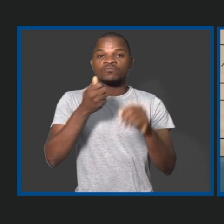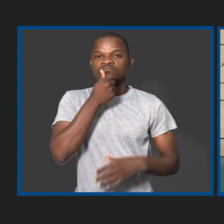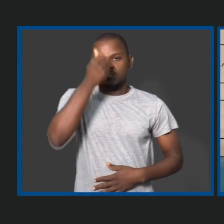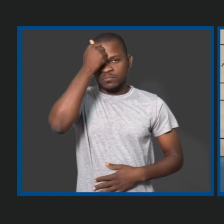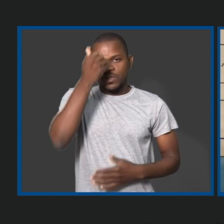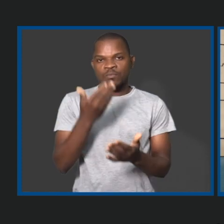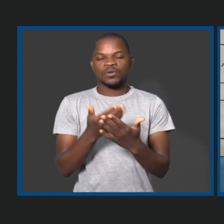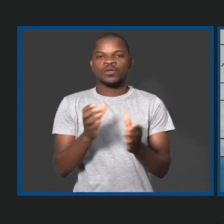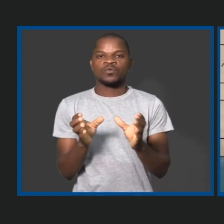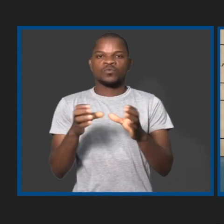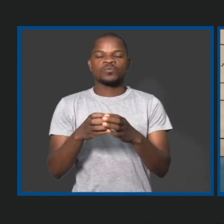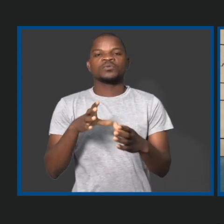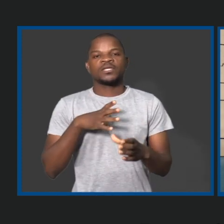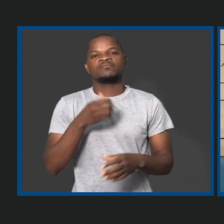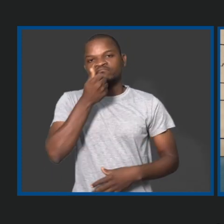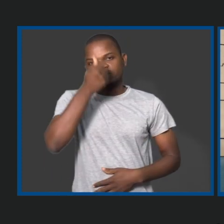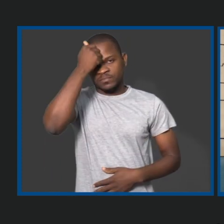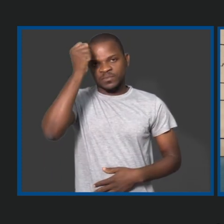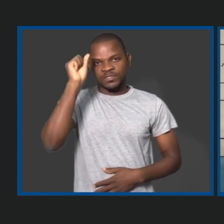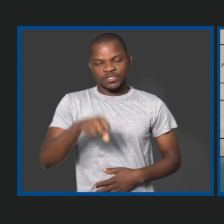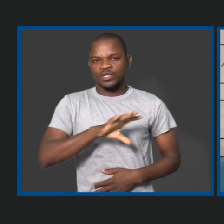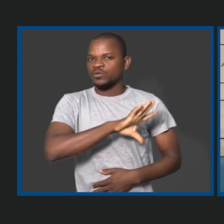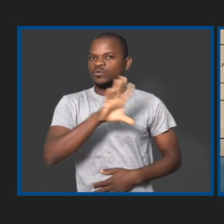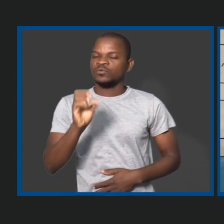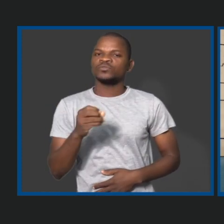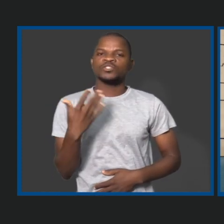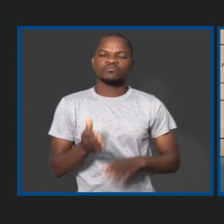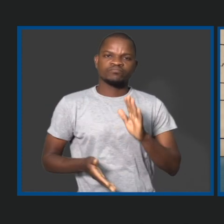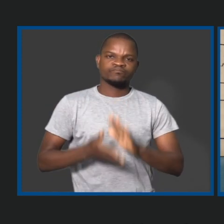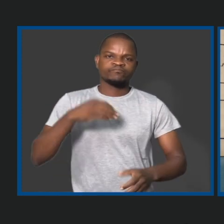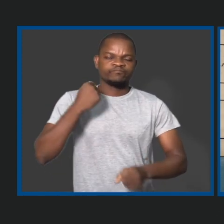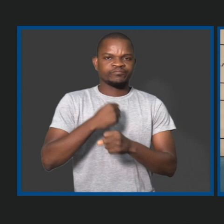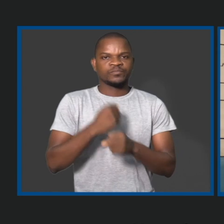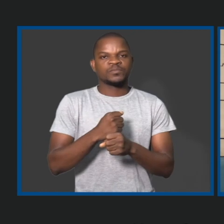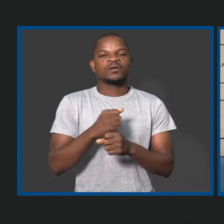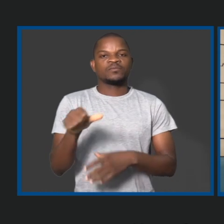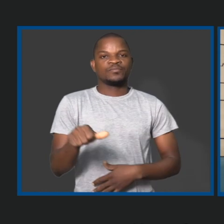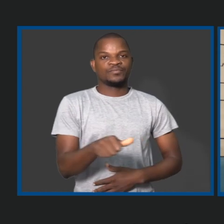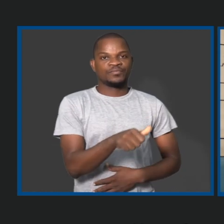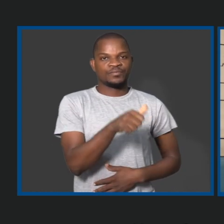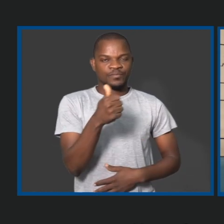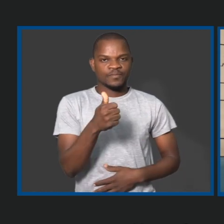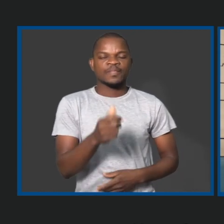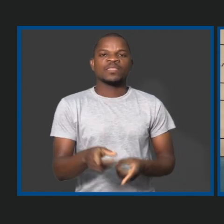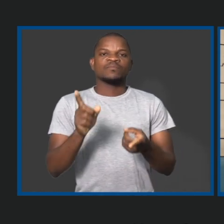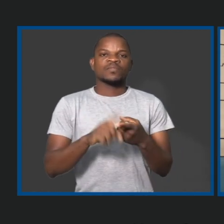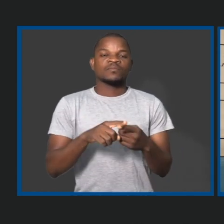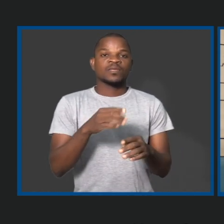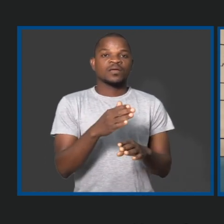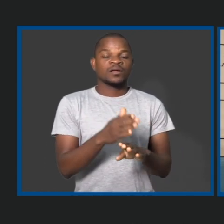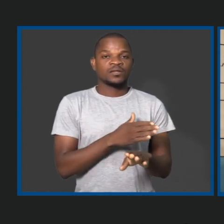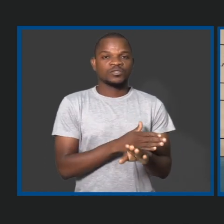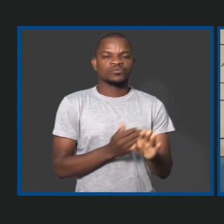plantel, estamos a correr e já estamos num bom nível, num nível satisfatório. Em princípio, vamos fazer os jogos em Kilimane até